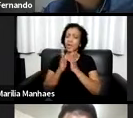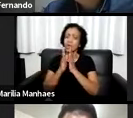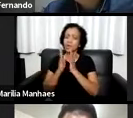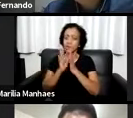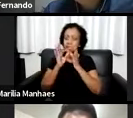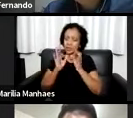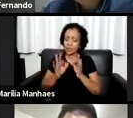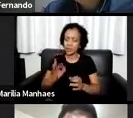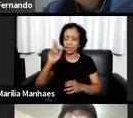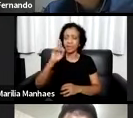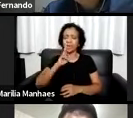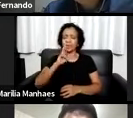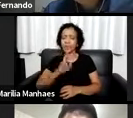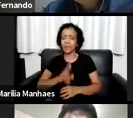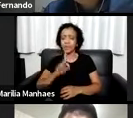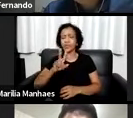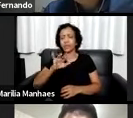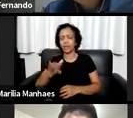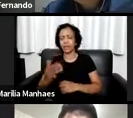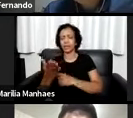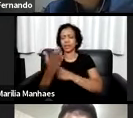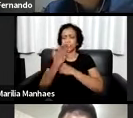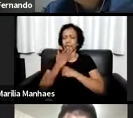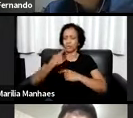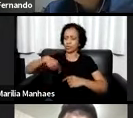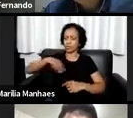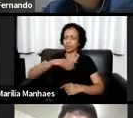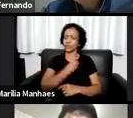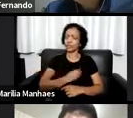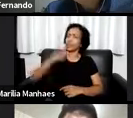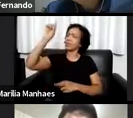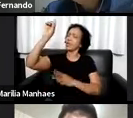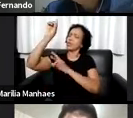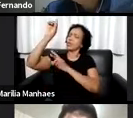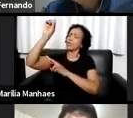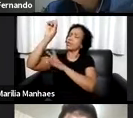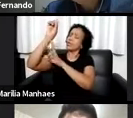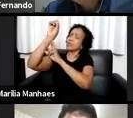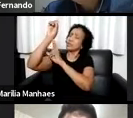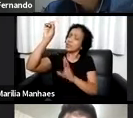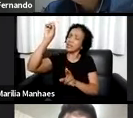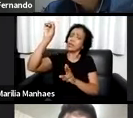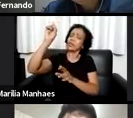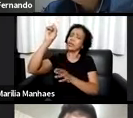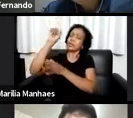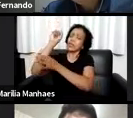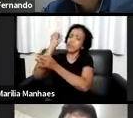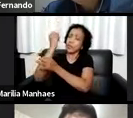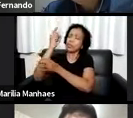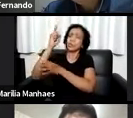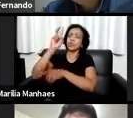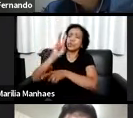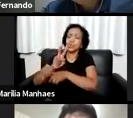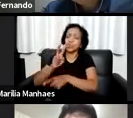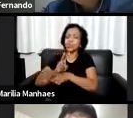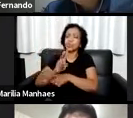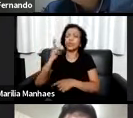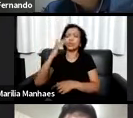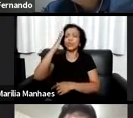de que a resposta está no Senhor. O Senhor é a nossa fortaleza, o Senhor é o nosso escudo, o Senhor é a nossa